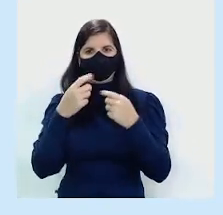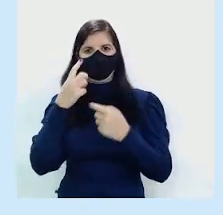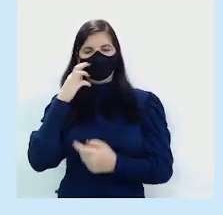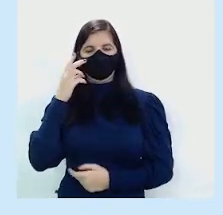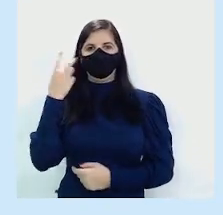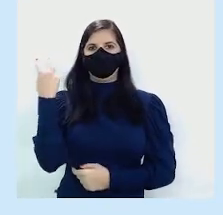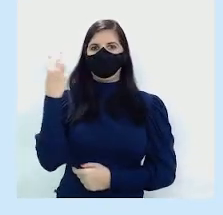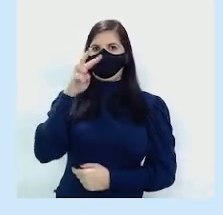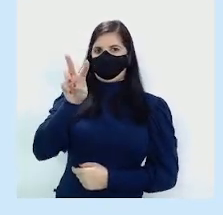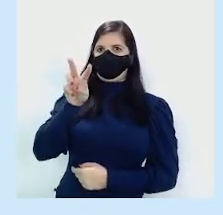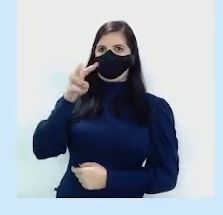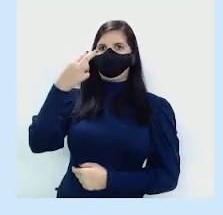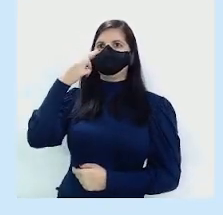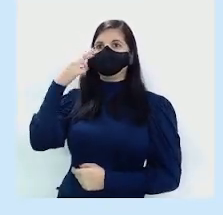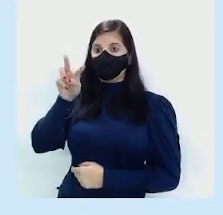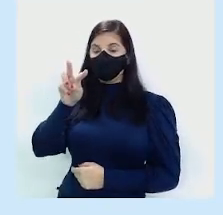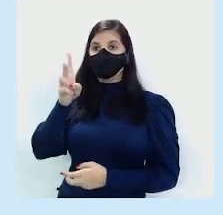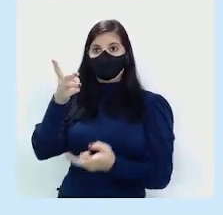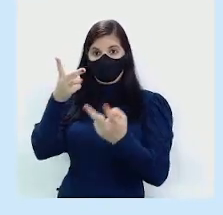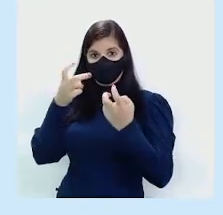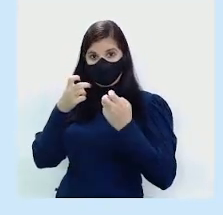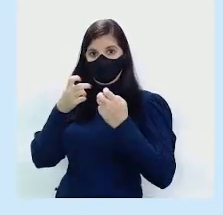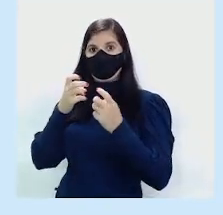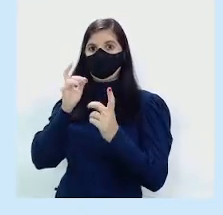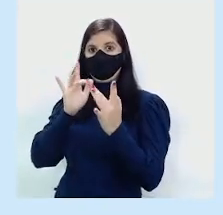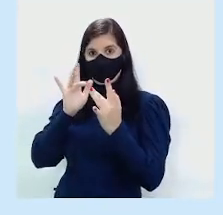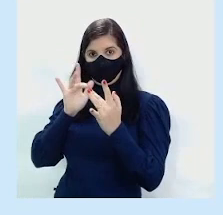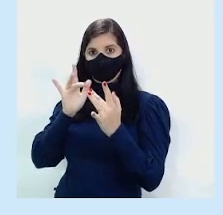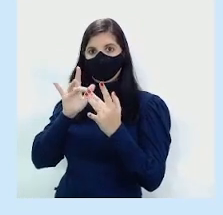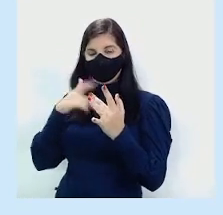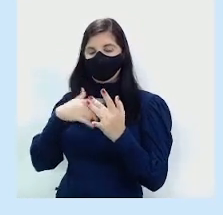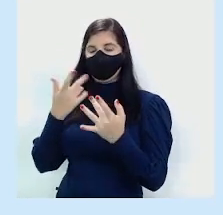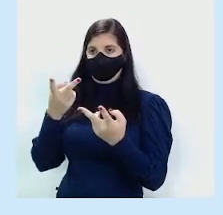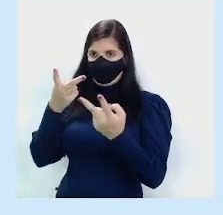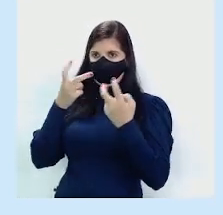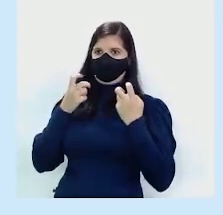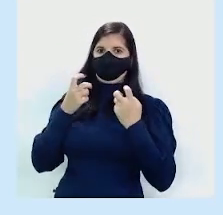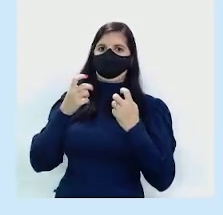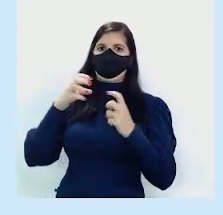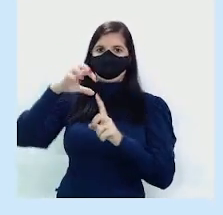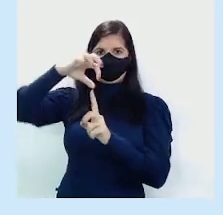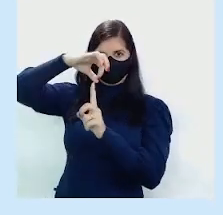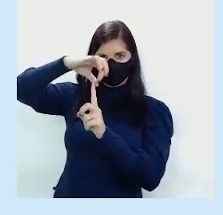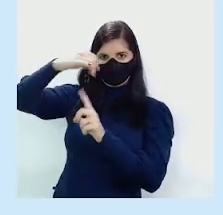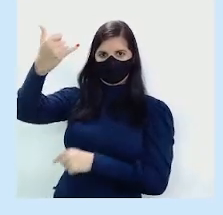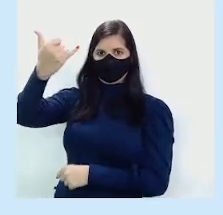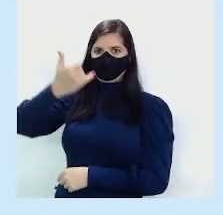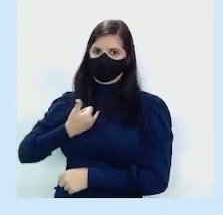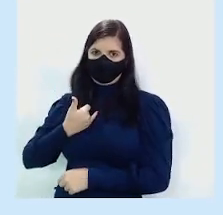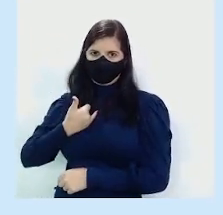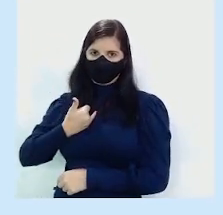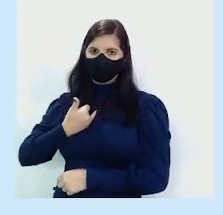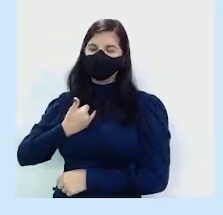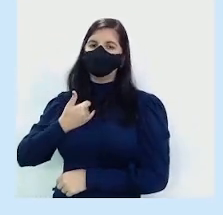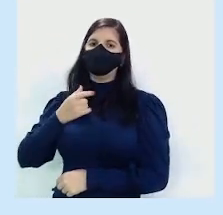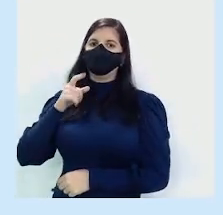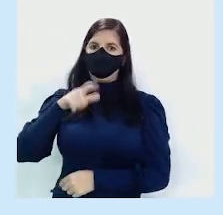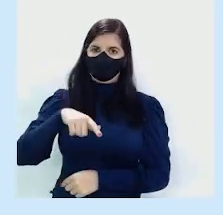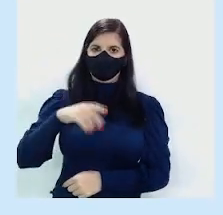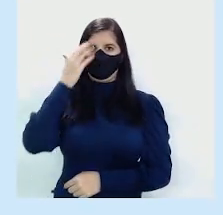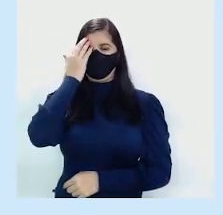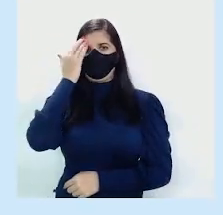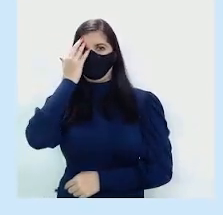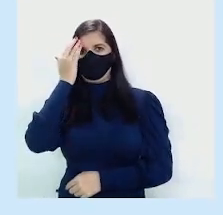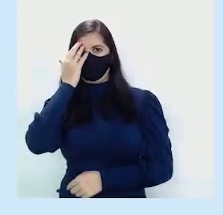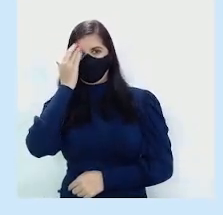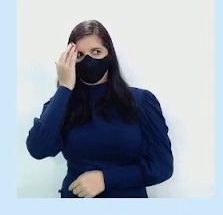gente consegue ter esse contato, quando a gente consegue acessar esse tipo de sinalização, a gente